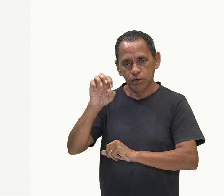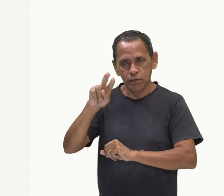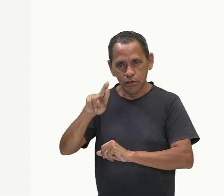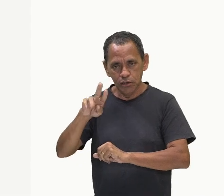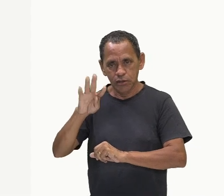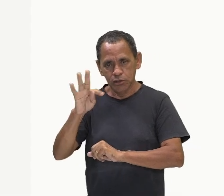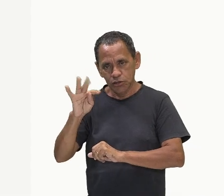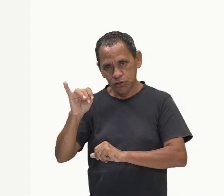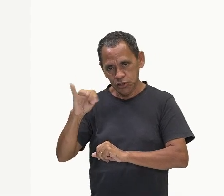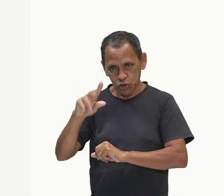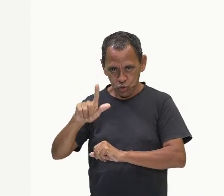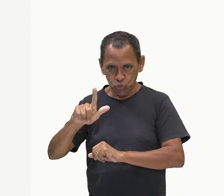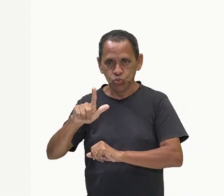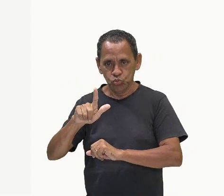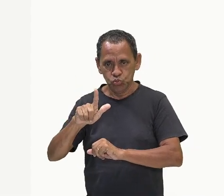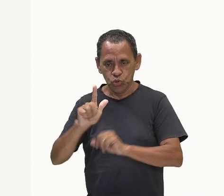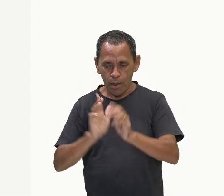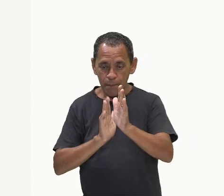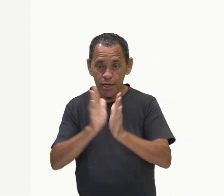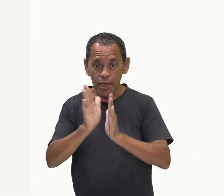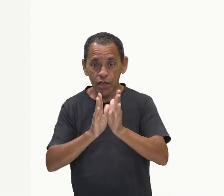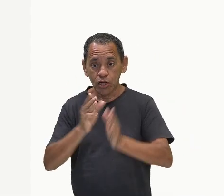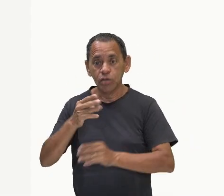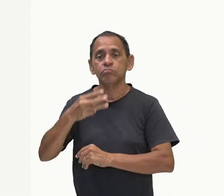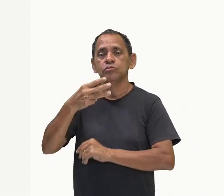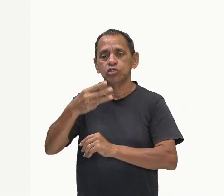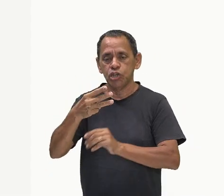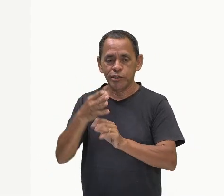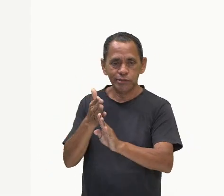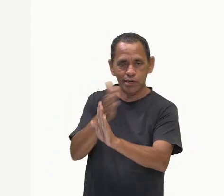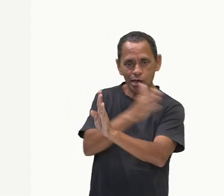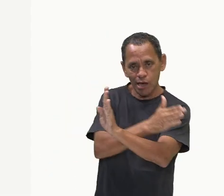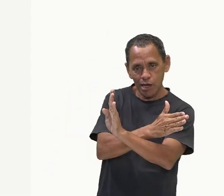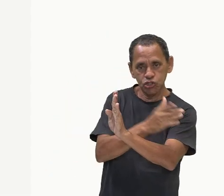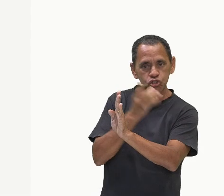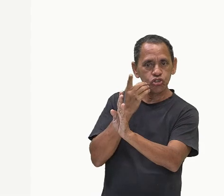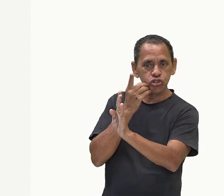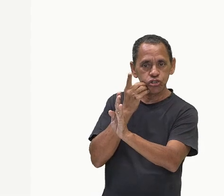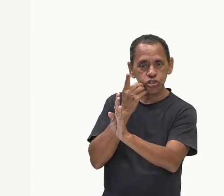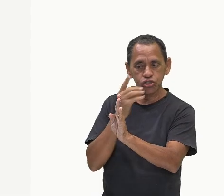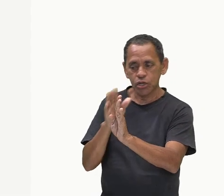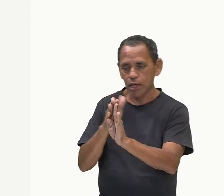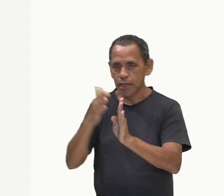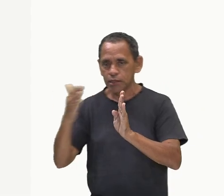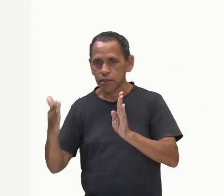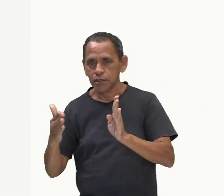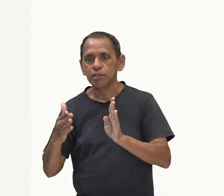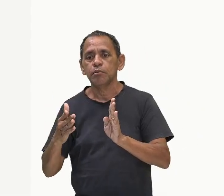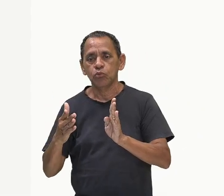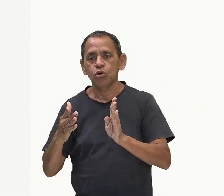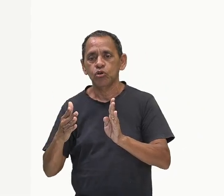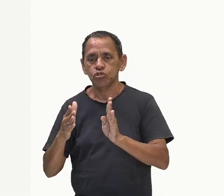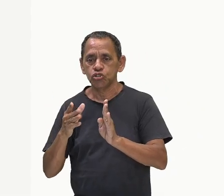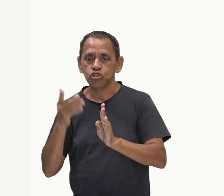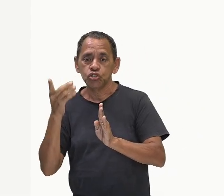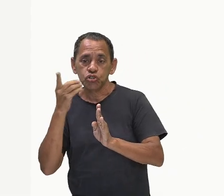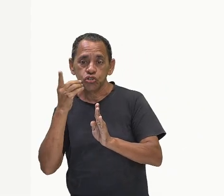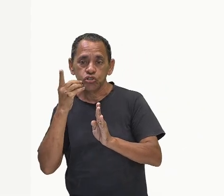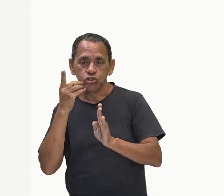dias depois. É aquele intervalo que você tem que ter muito cuidado, quem não usa